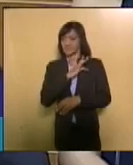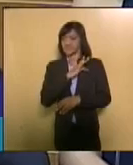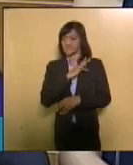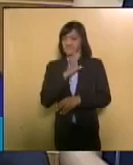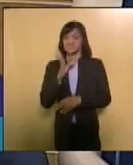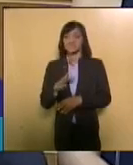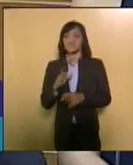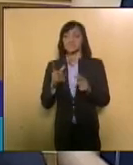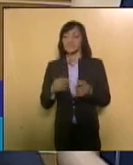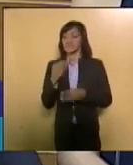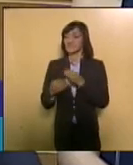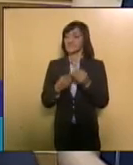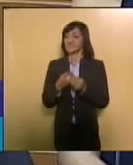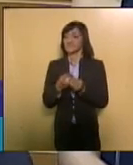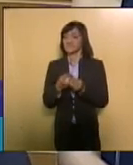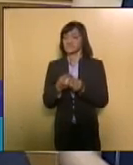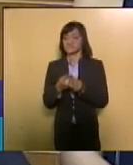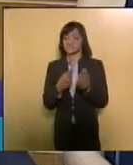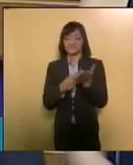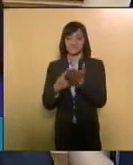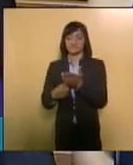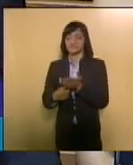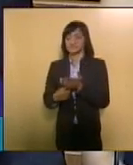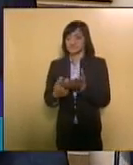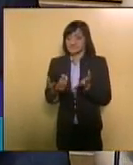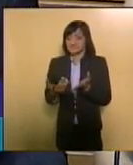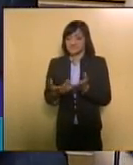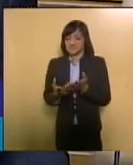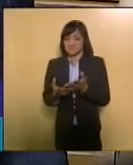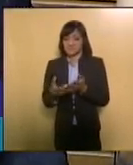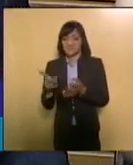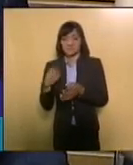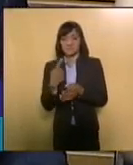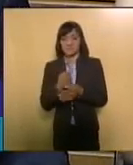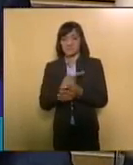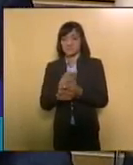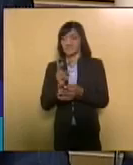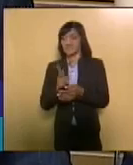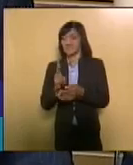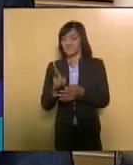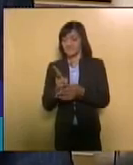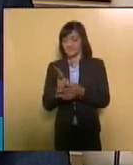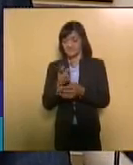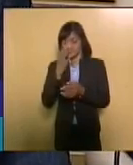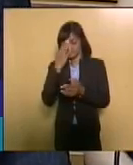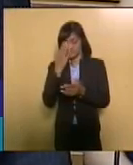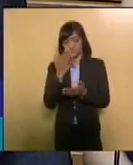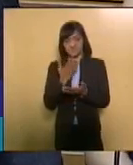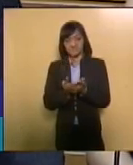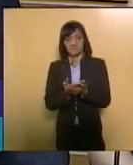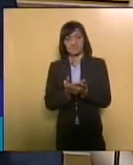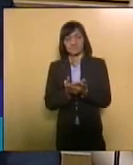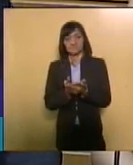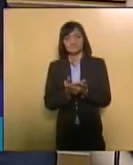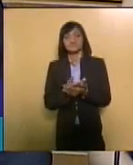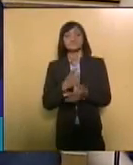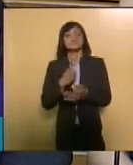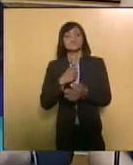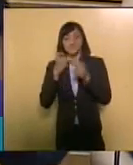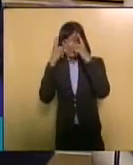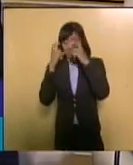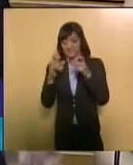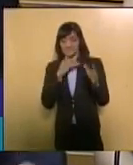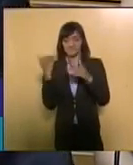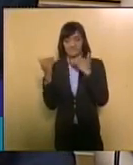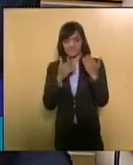de espaço de prevenção mediação e negociação de conflitos a gente sempre é levado a crer que existe muito homicídio no Brasil é só por